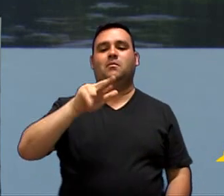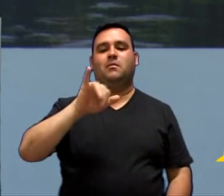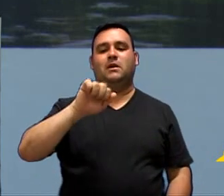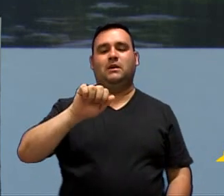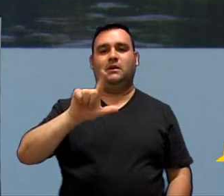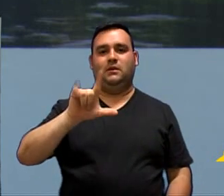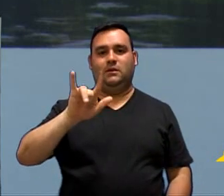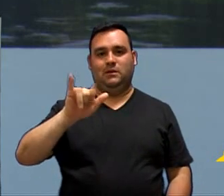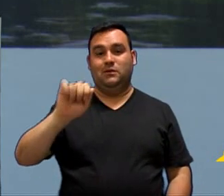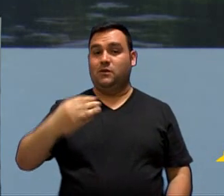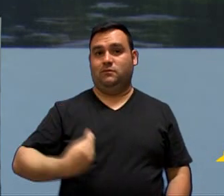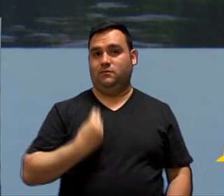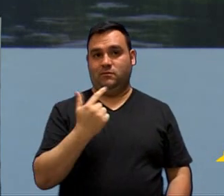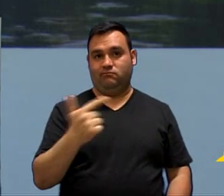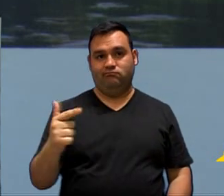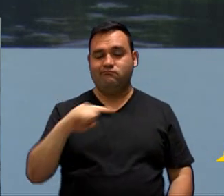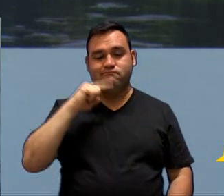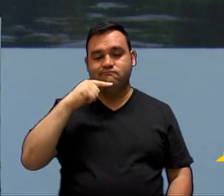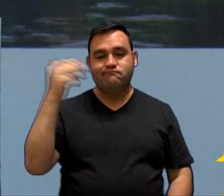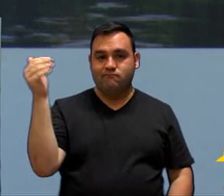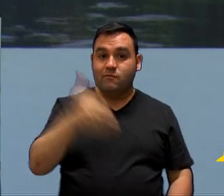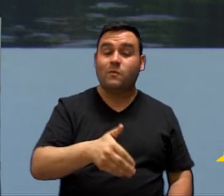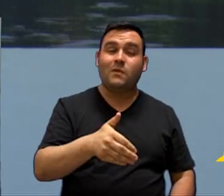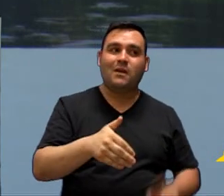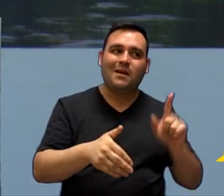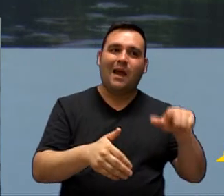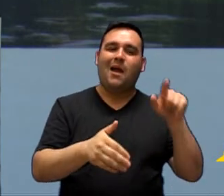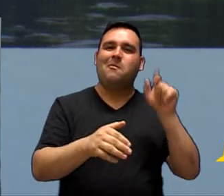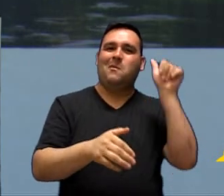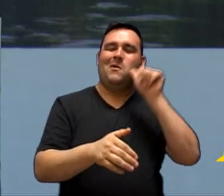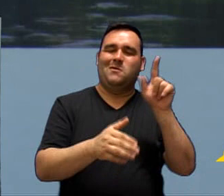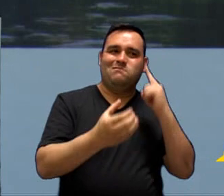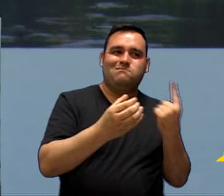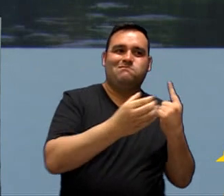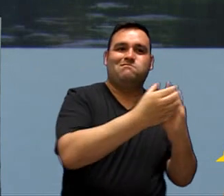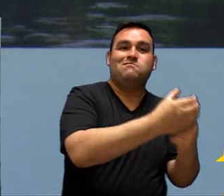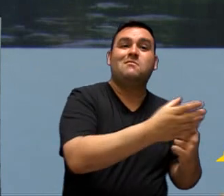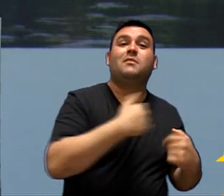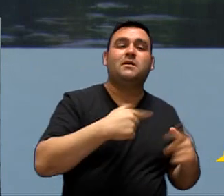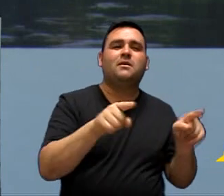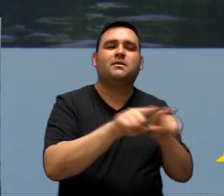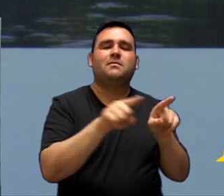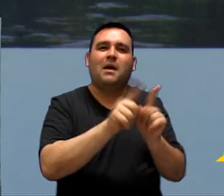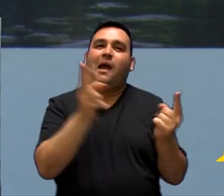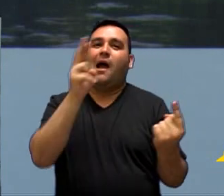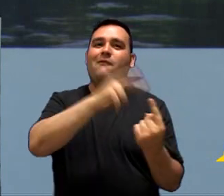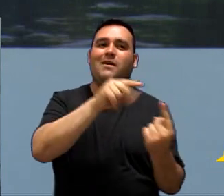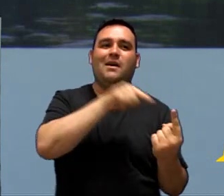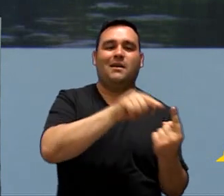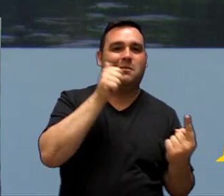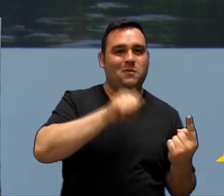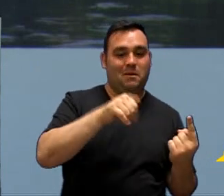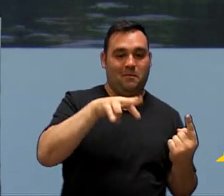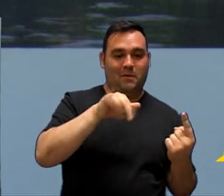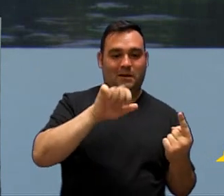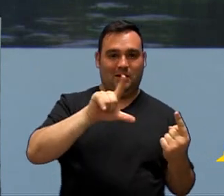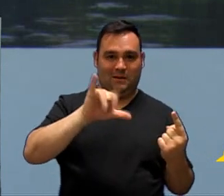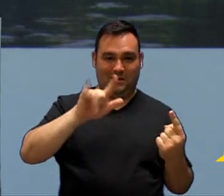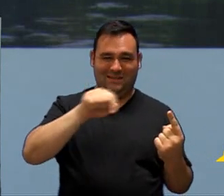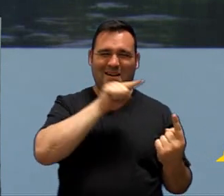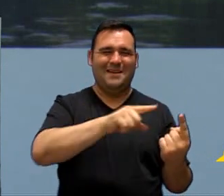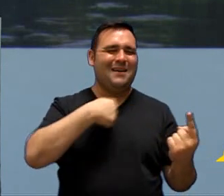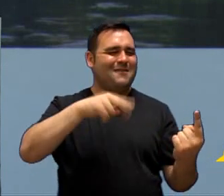que não está aqui hoje presente, infelizmente, fez parte, mas eu gostaria de fazer uma alusão a ela, e dizer para ela que ela é uma